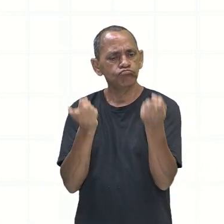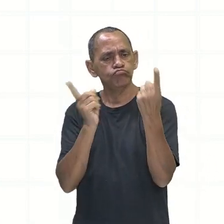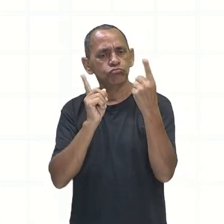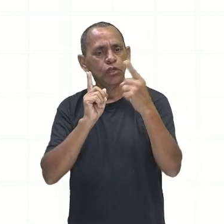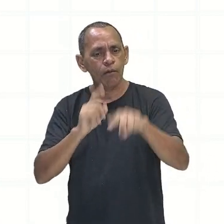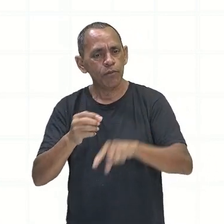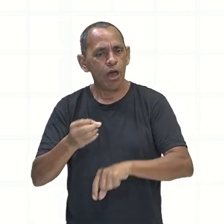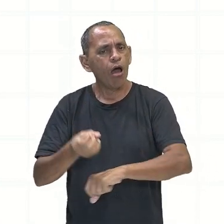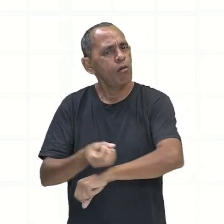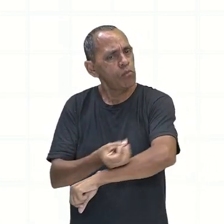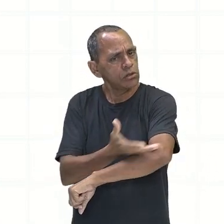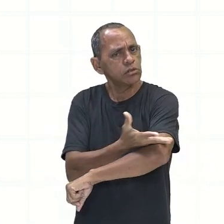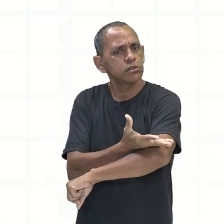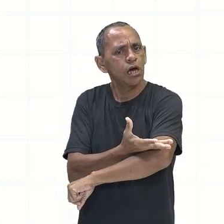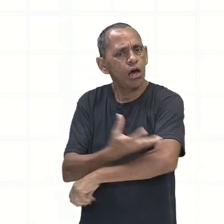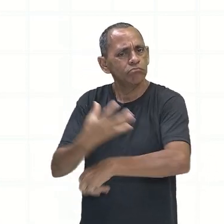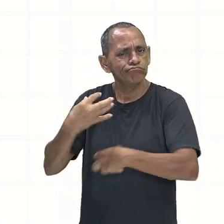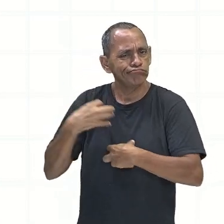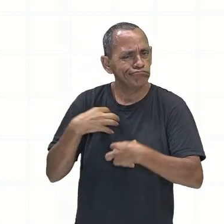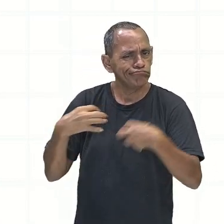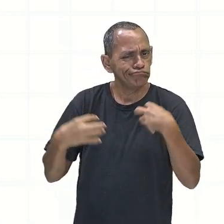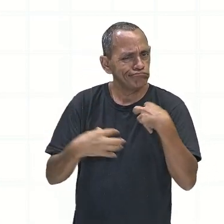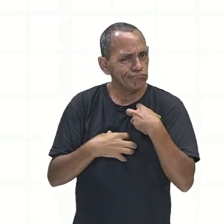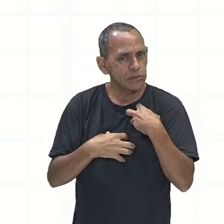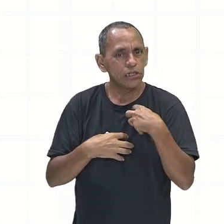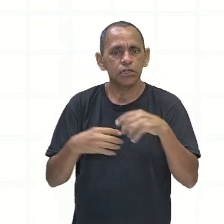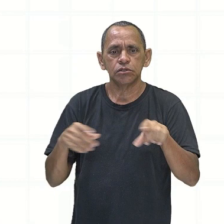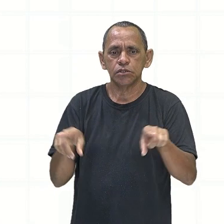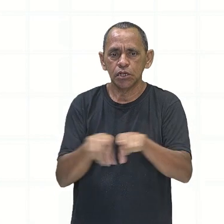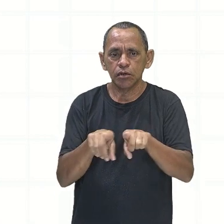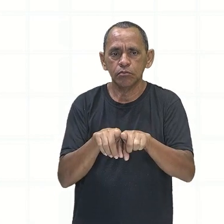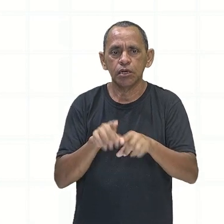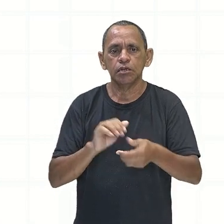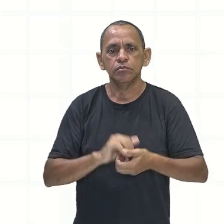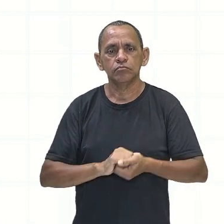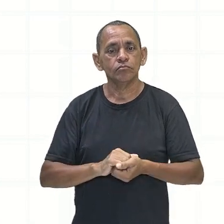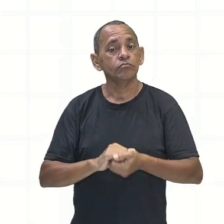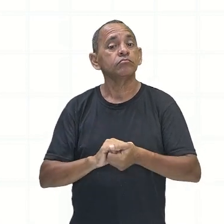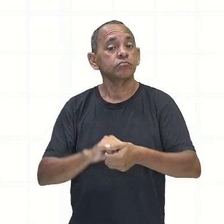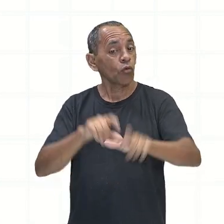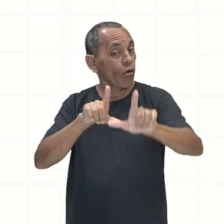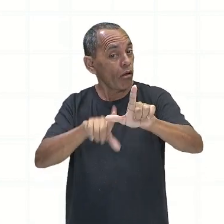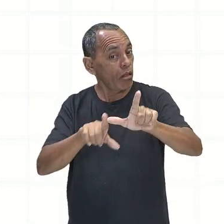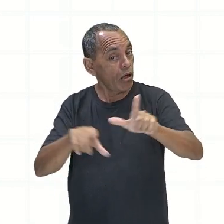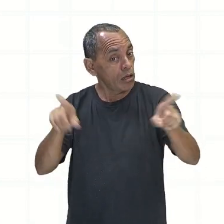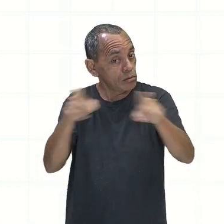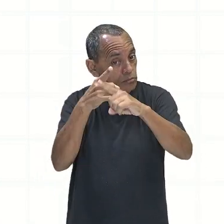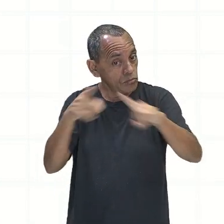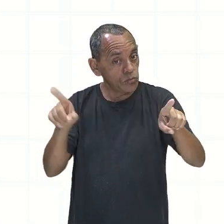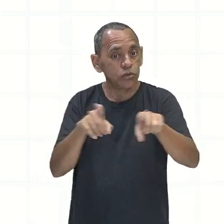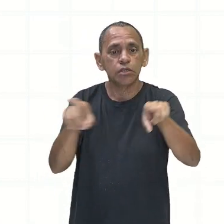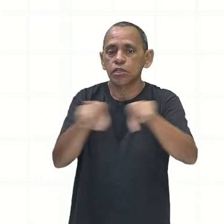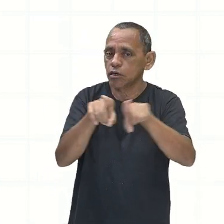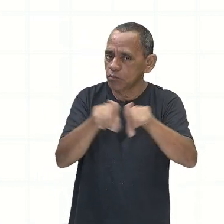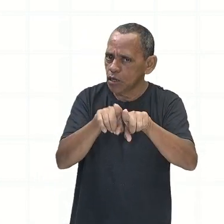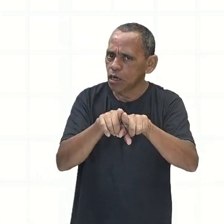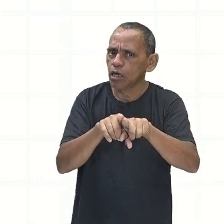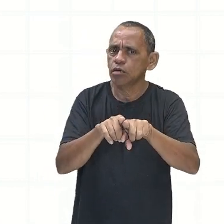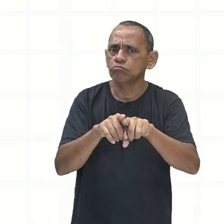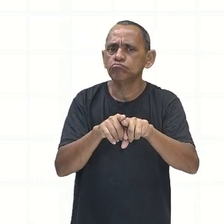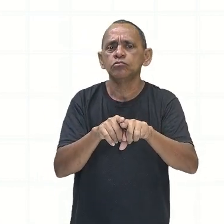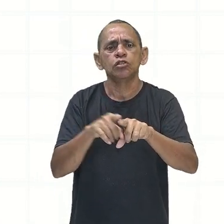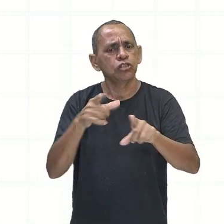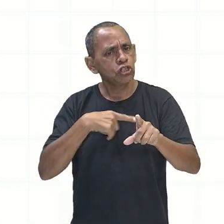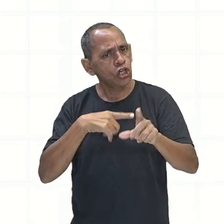provocar aí os sentimentos, né? E as letras de músicas também, né? Ele vai ter aí essa relação